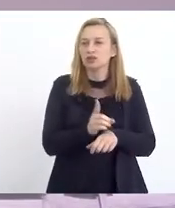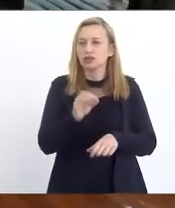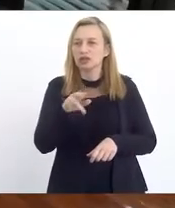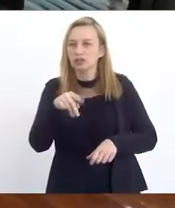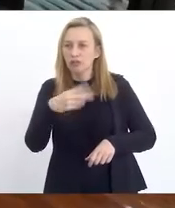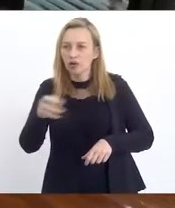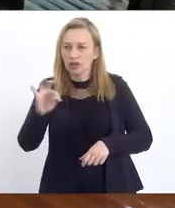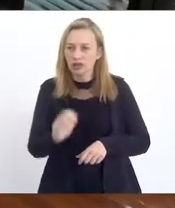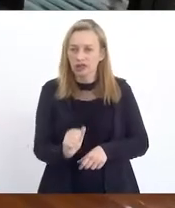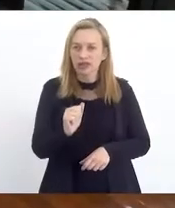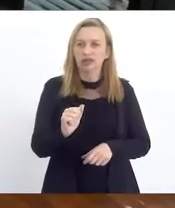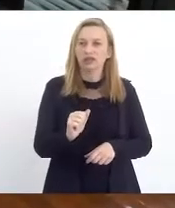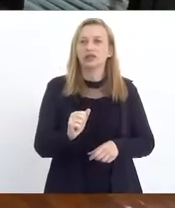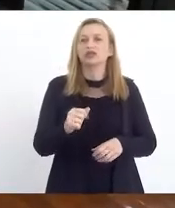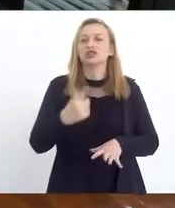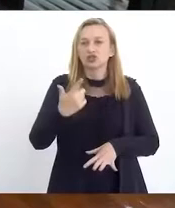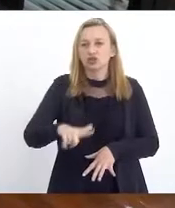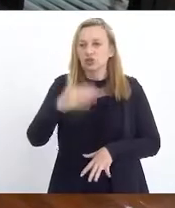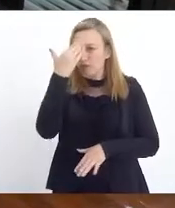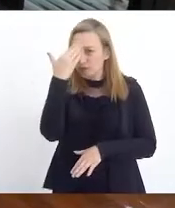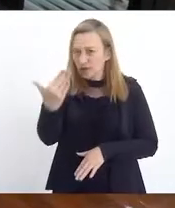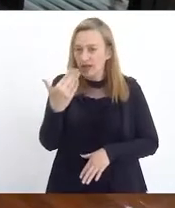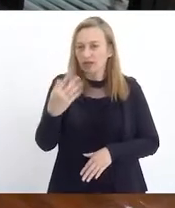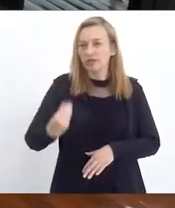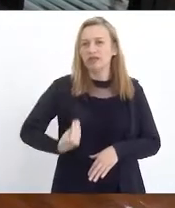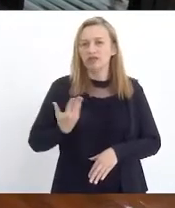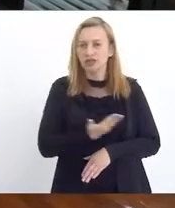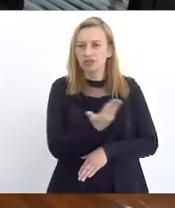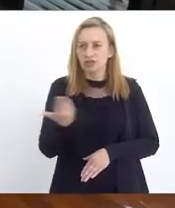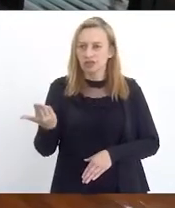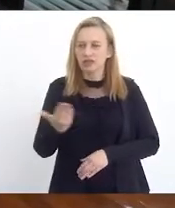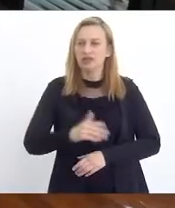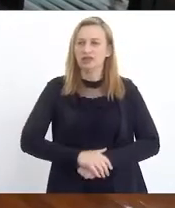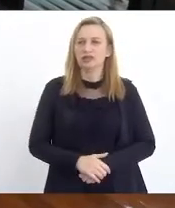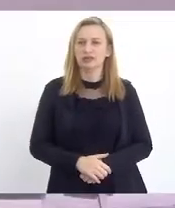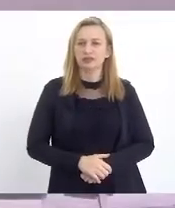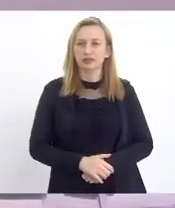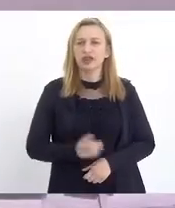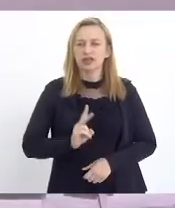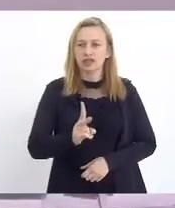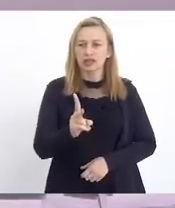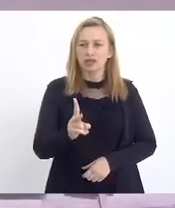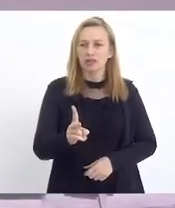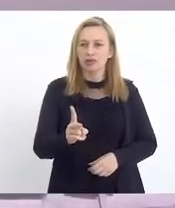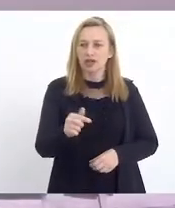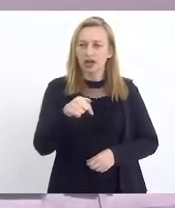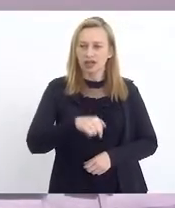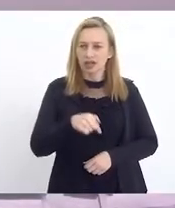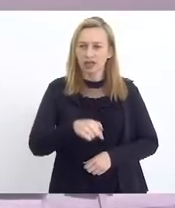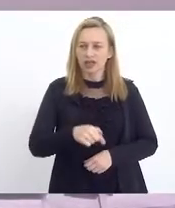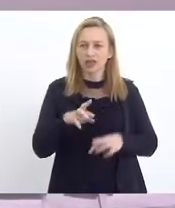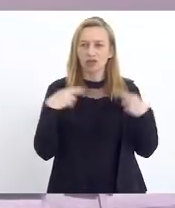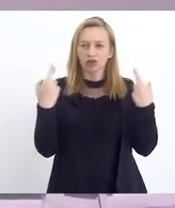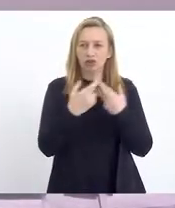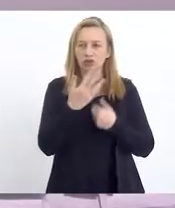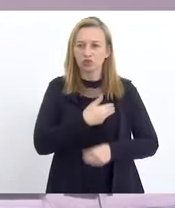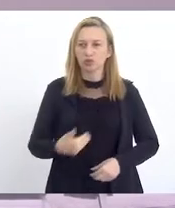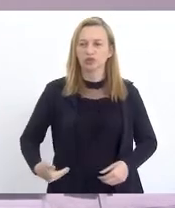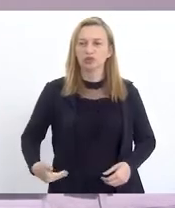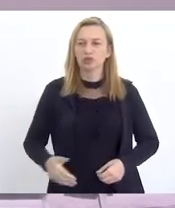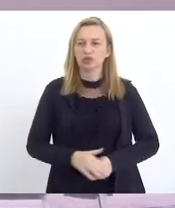presente? Mais uma vez, muito obrigado pela presença de vocês, sempre presentes e atuantes aqui nas audiências